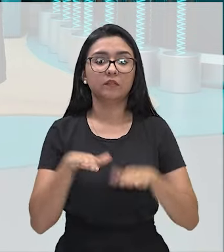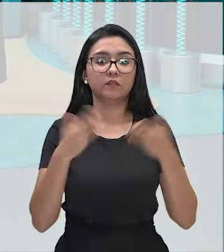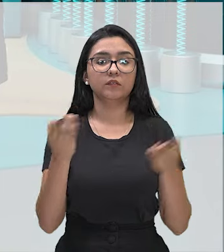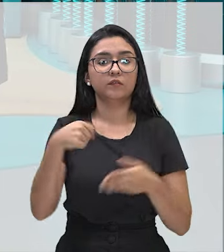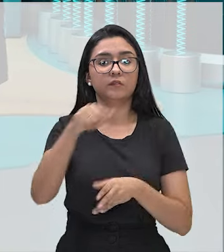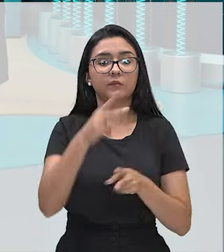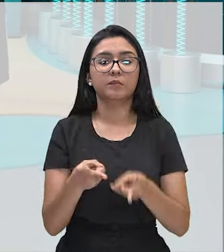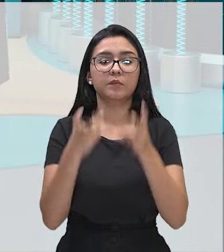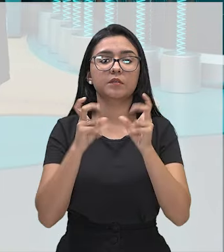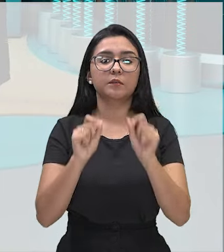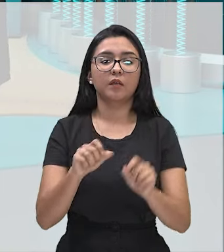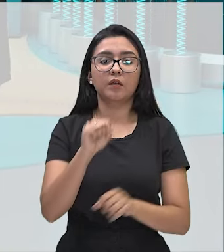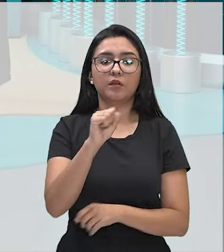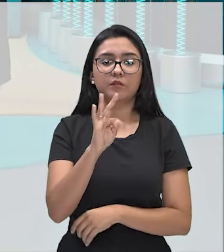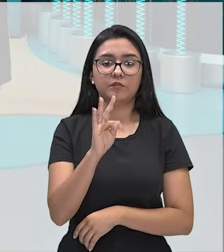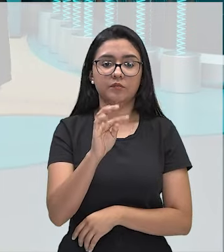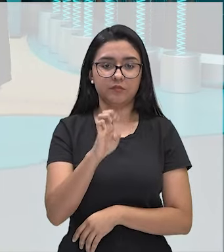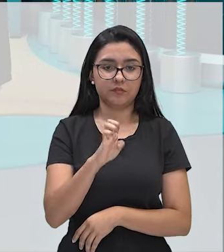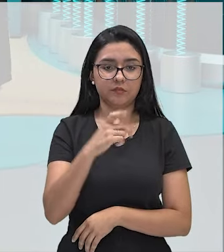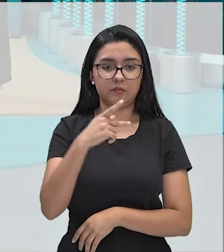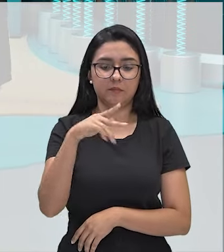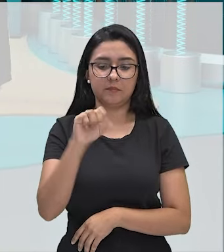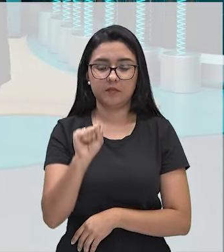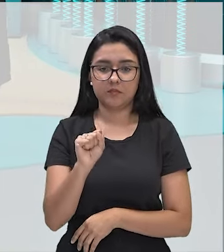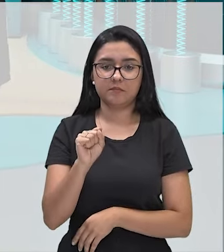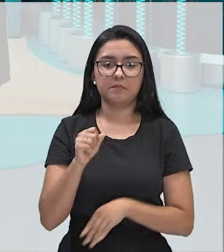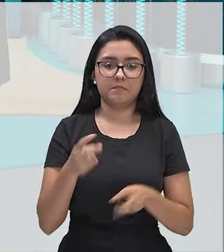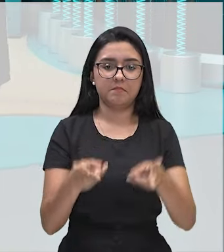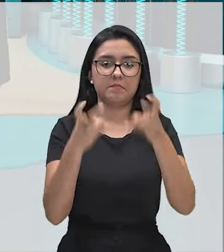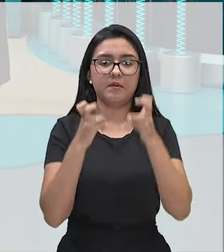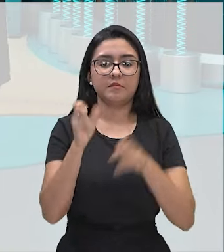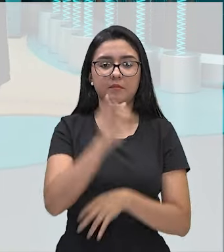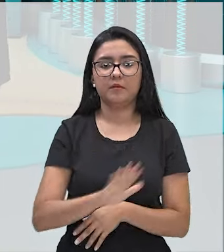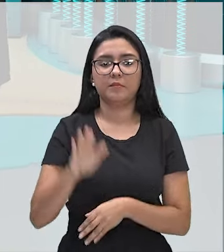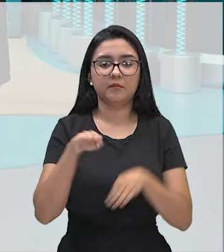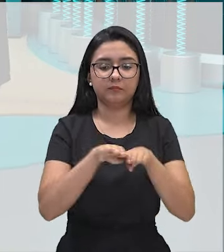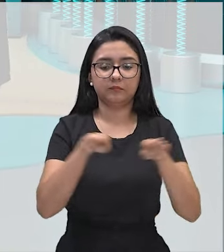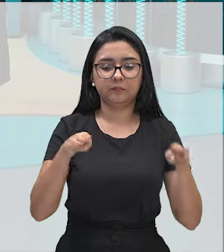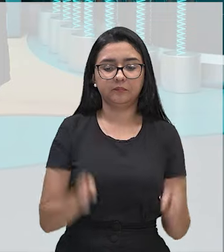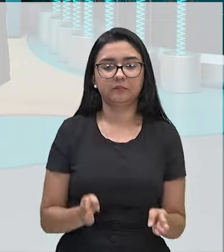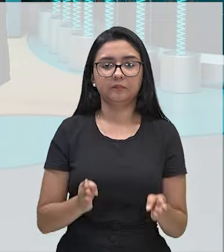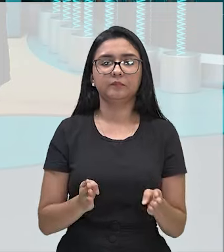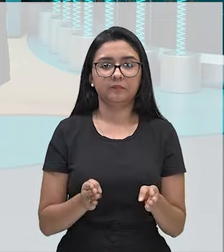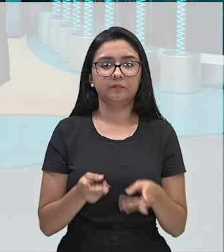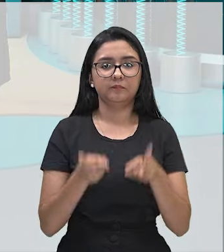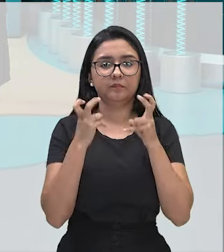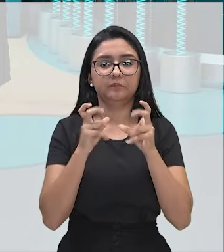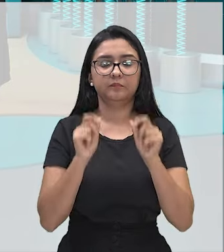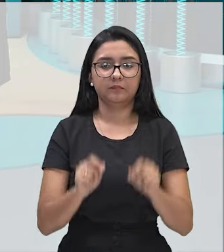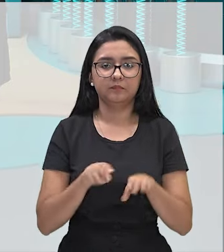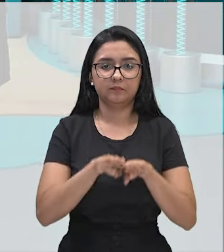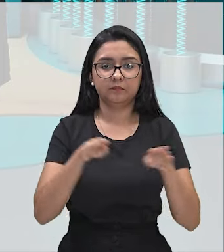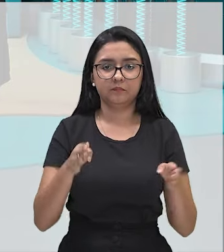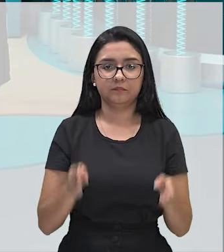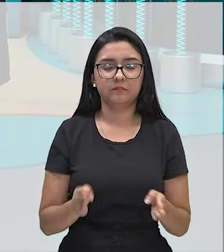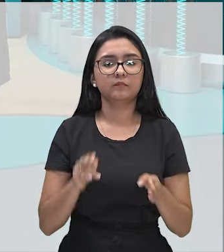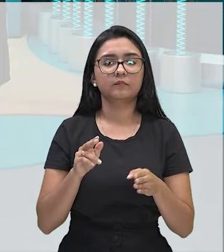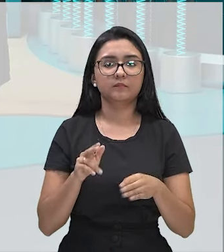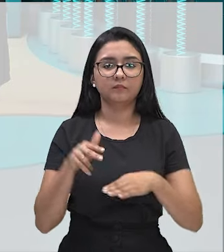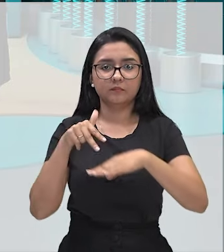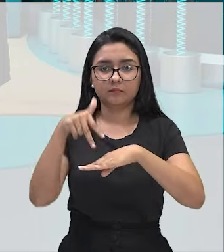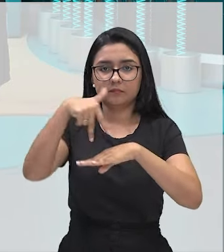vão observar também a presença dos steps olha aí como é que o step se configura nesses blocos que vão eh